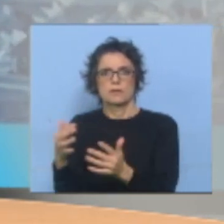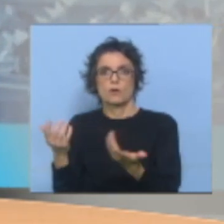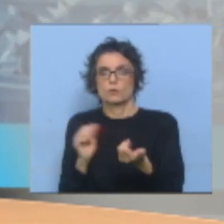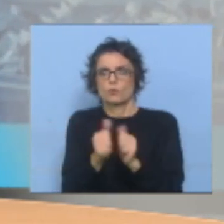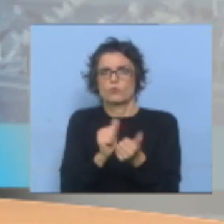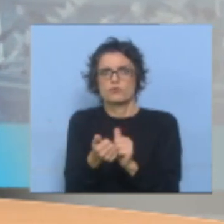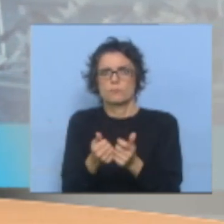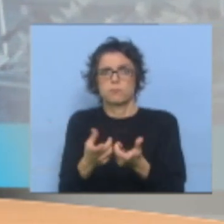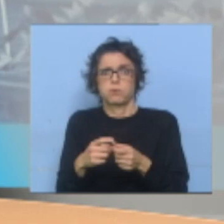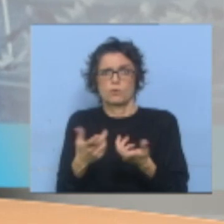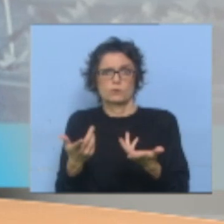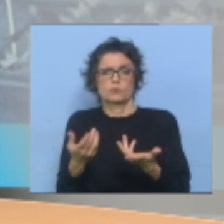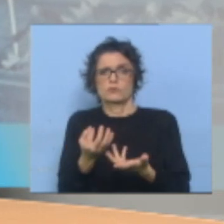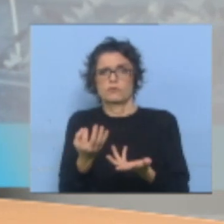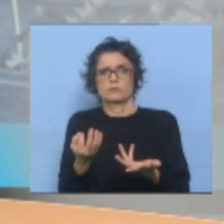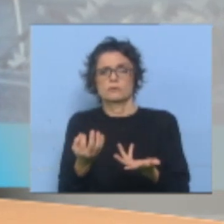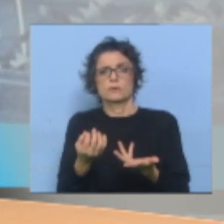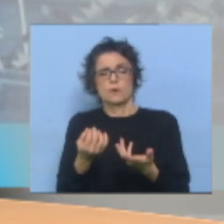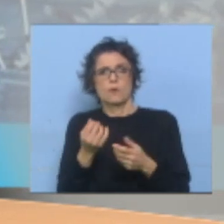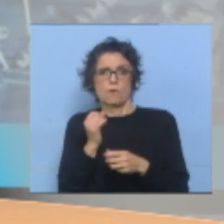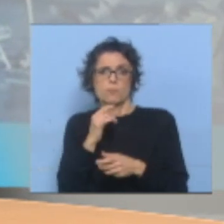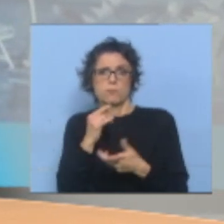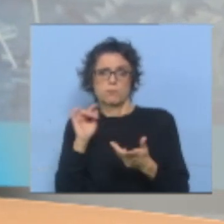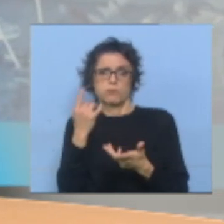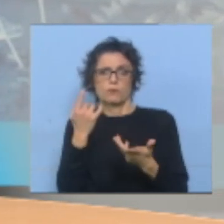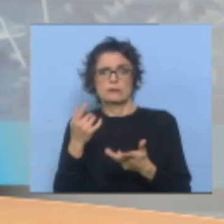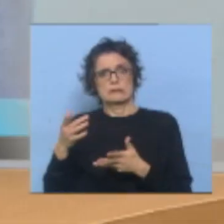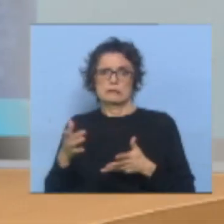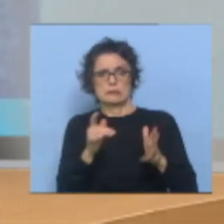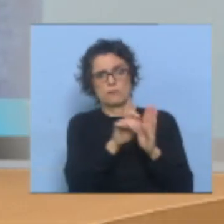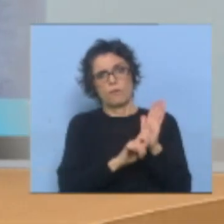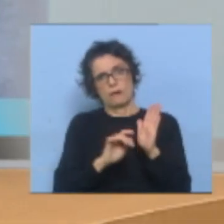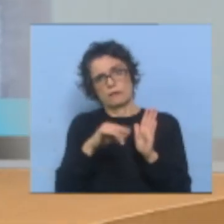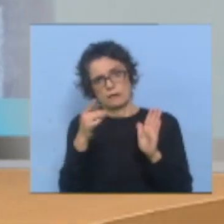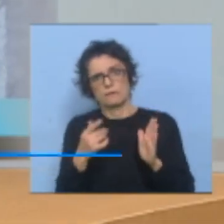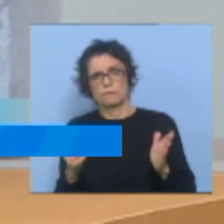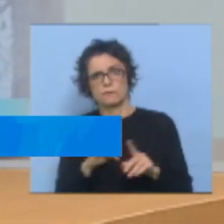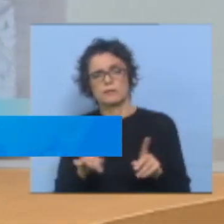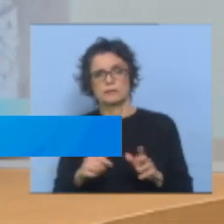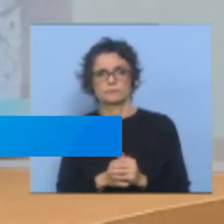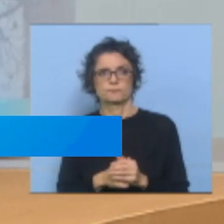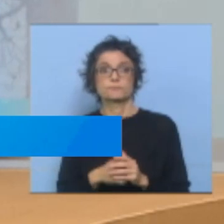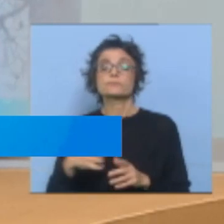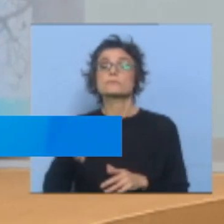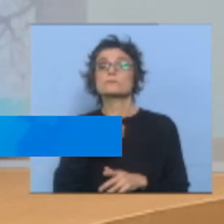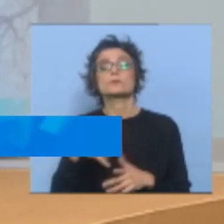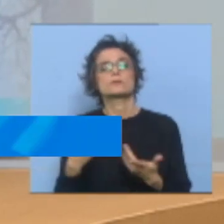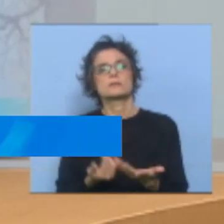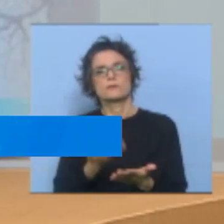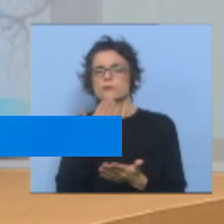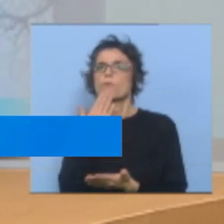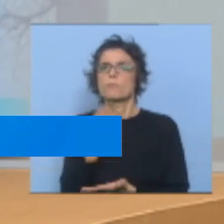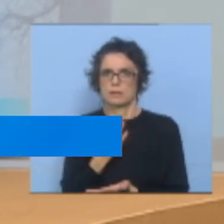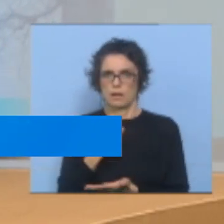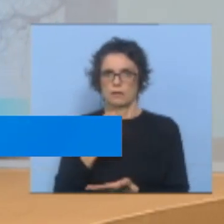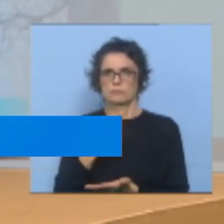deveriam pautar-se por outras linhas éticas. Olha, eu acho que nós devíamos agradecer ao Marega o facto